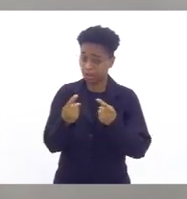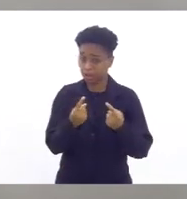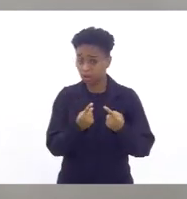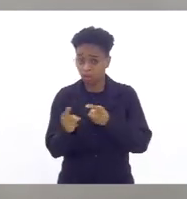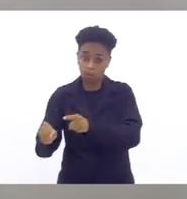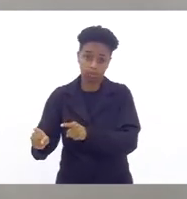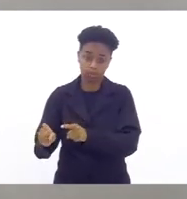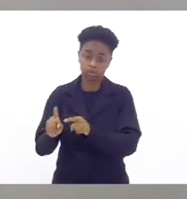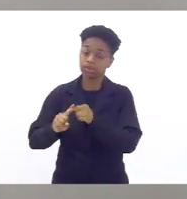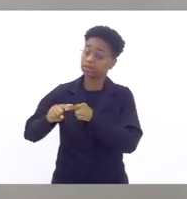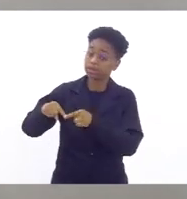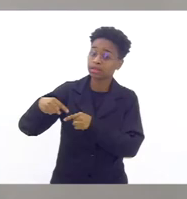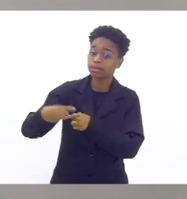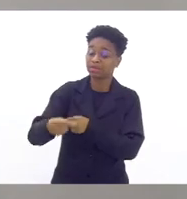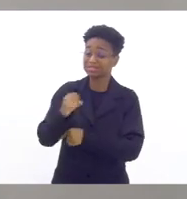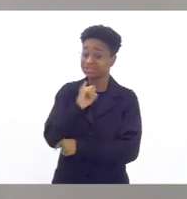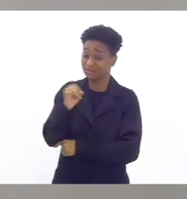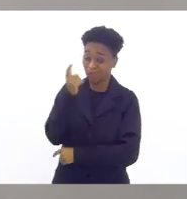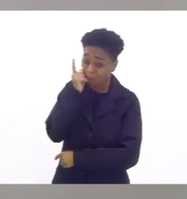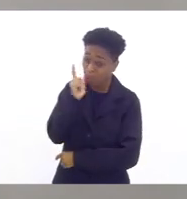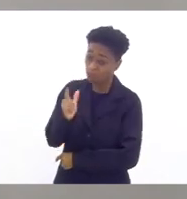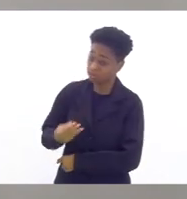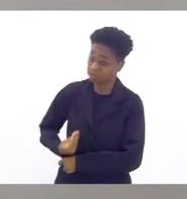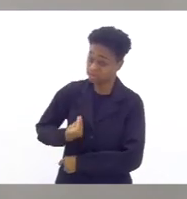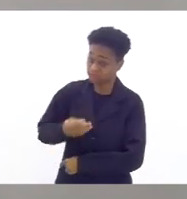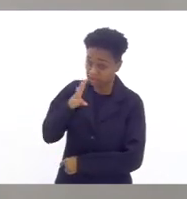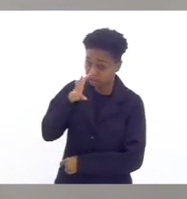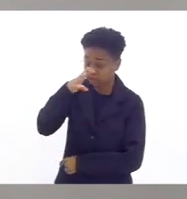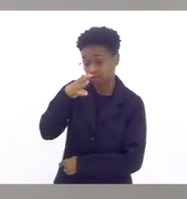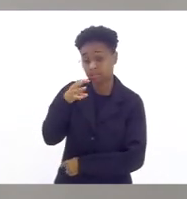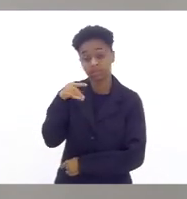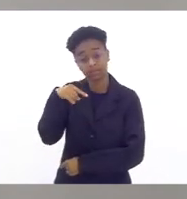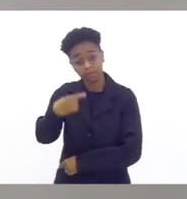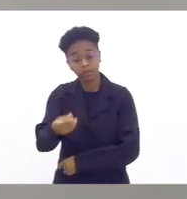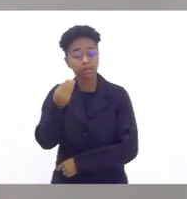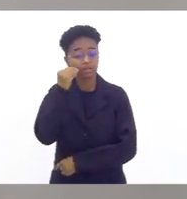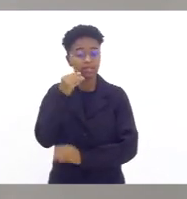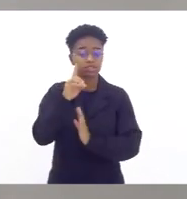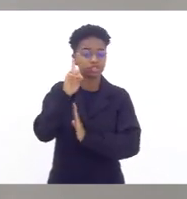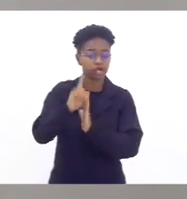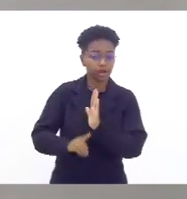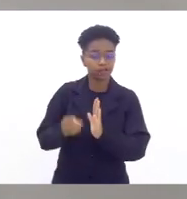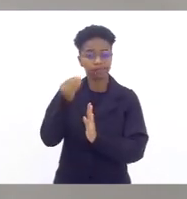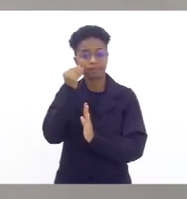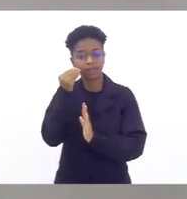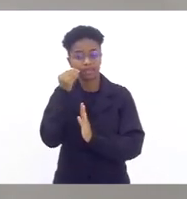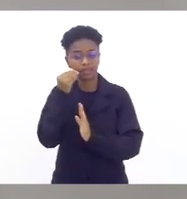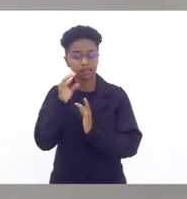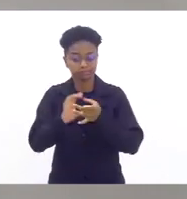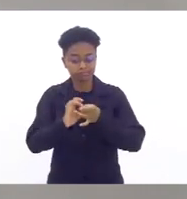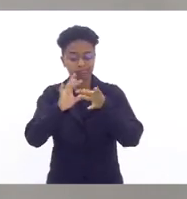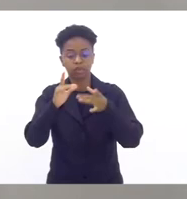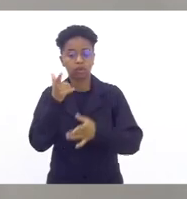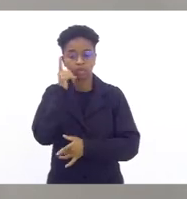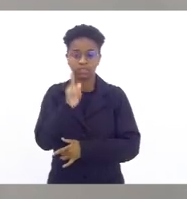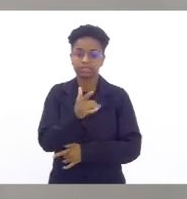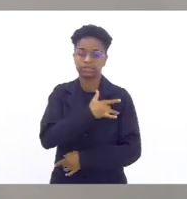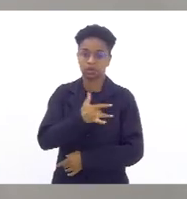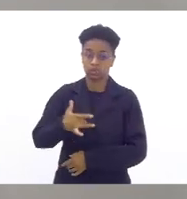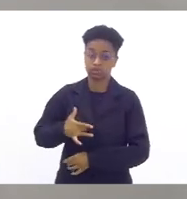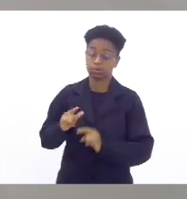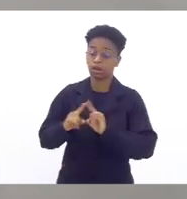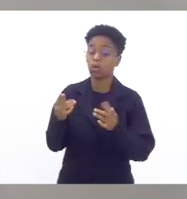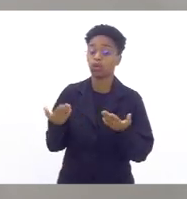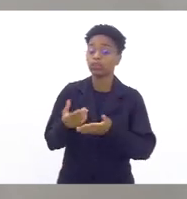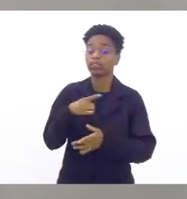e depois se ela conseguisse manter viva ela vai buscar o acesso direito legal a saúde e o que a gente